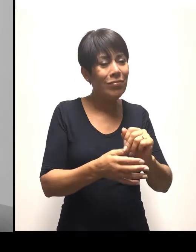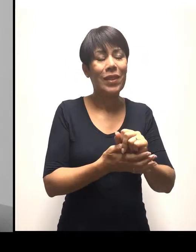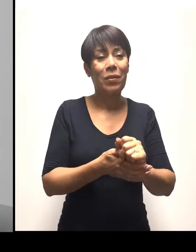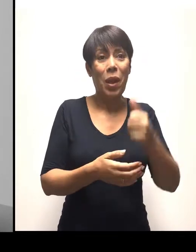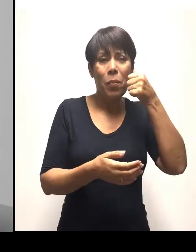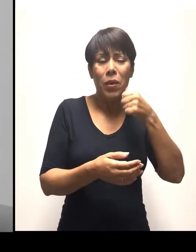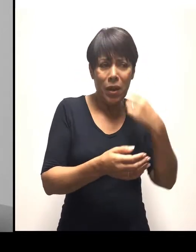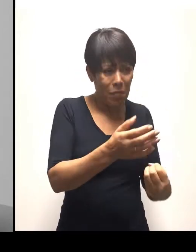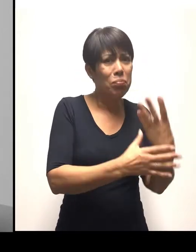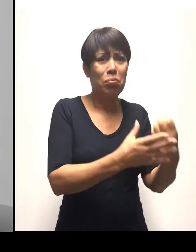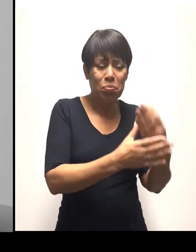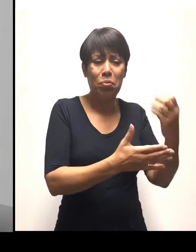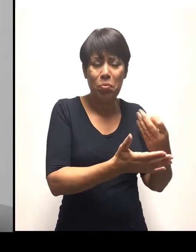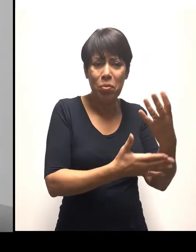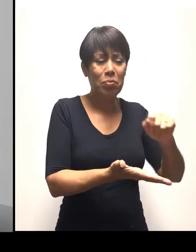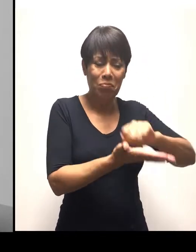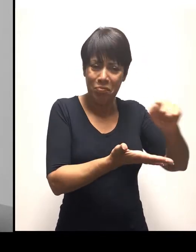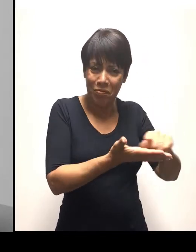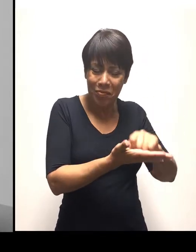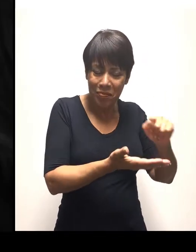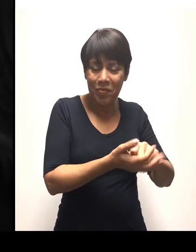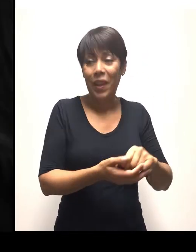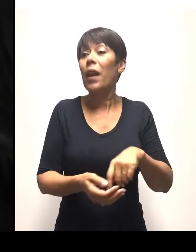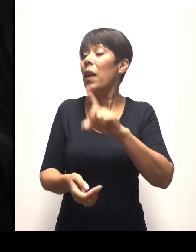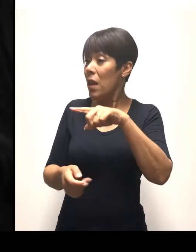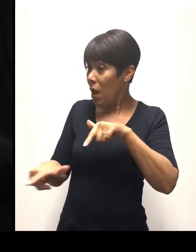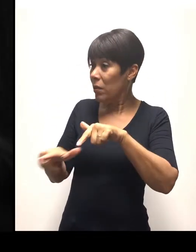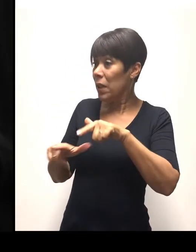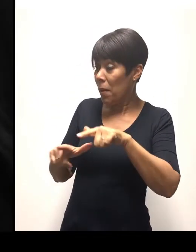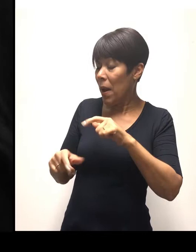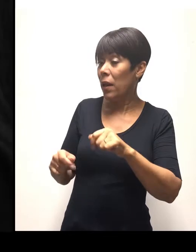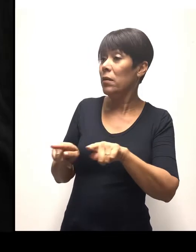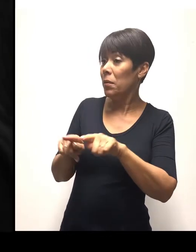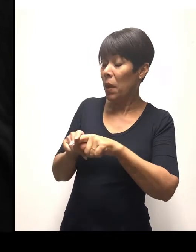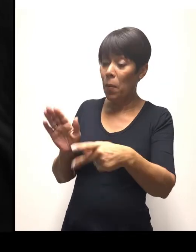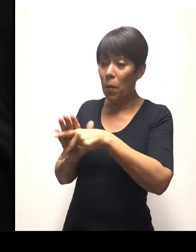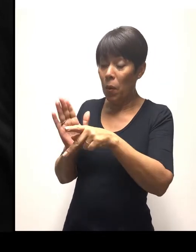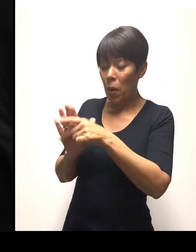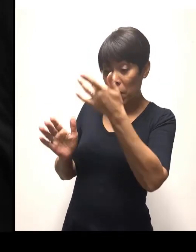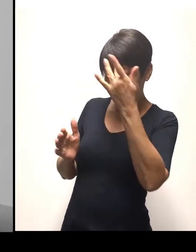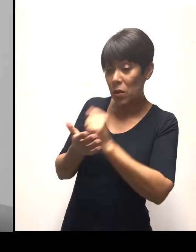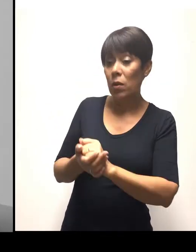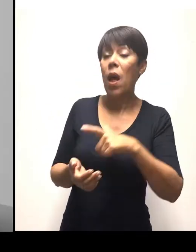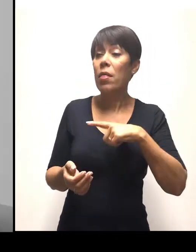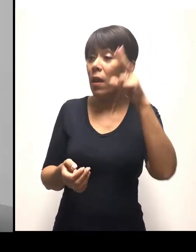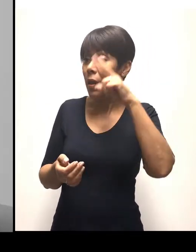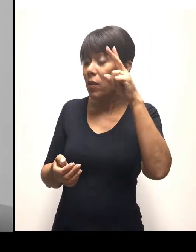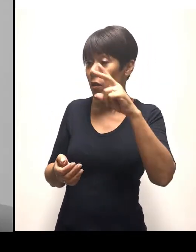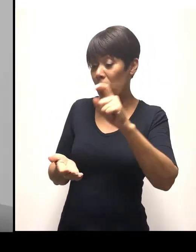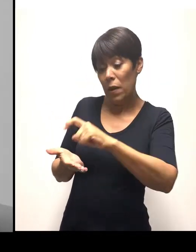que tanto produziu Não deixa de ser um intelectualmente... ofício braçal. E não deixa de ser um ofício braçal. Tem toda essa história